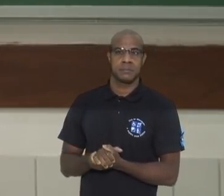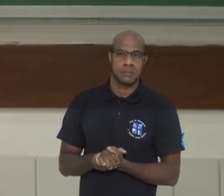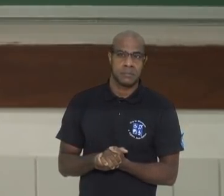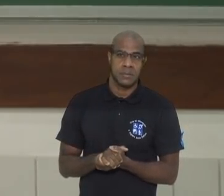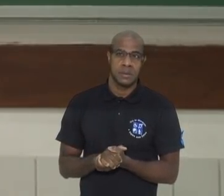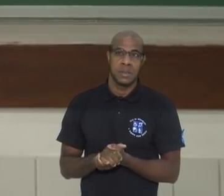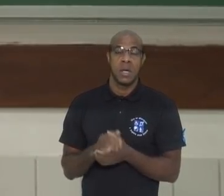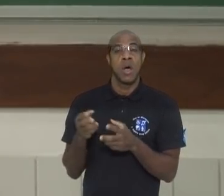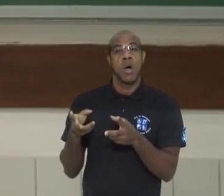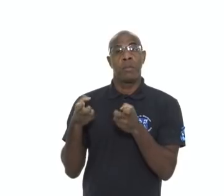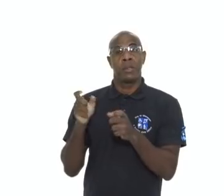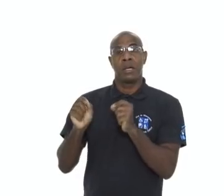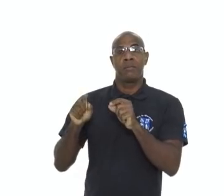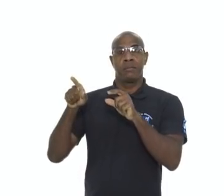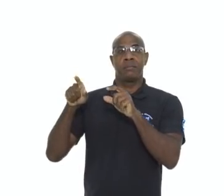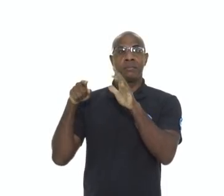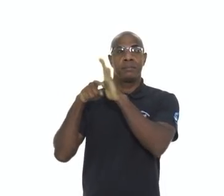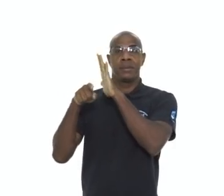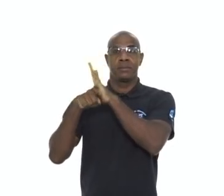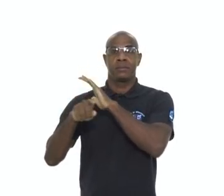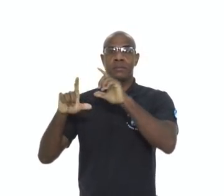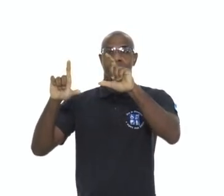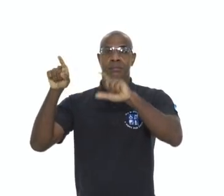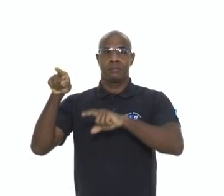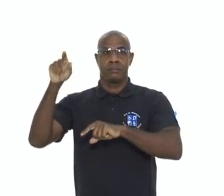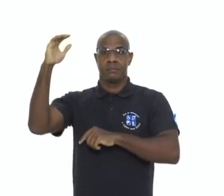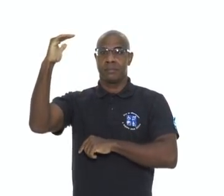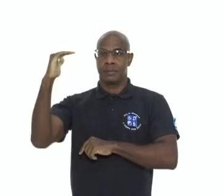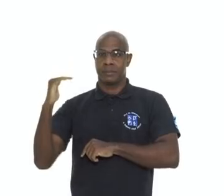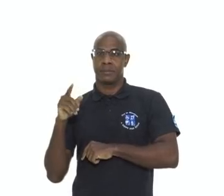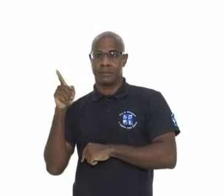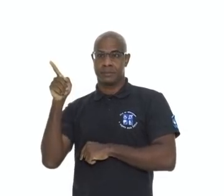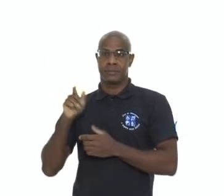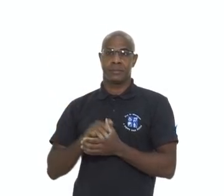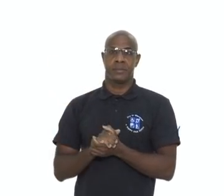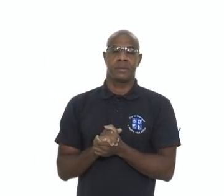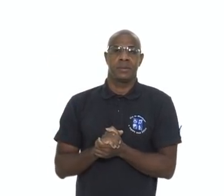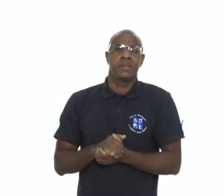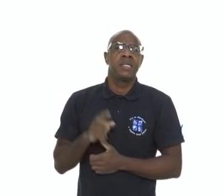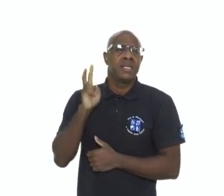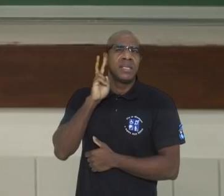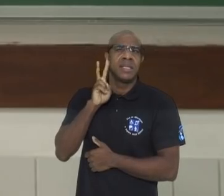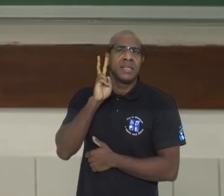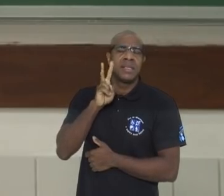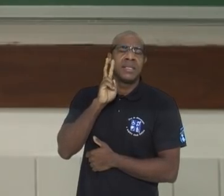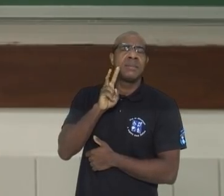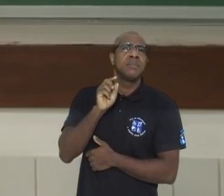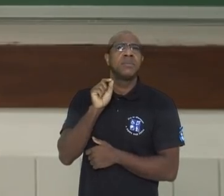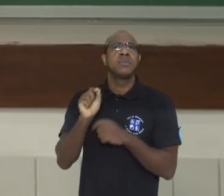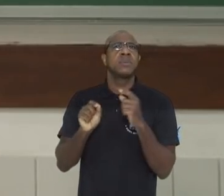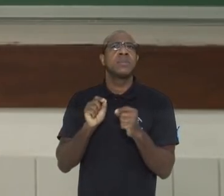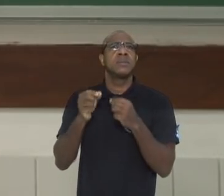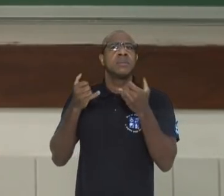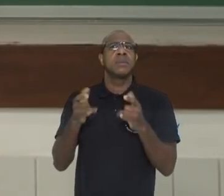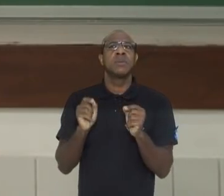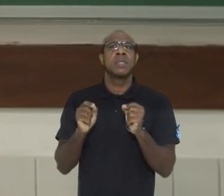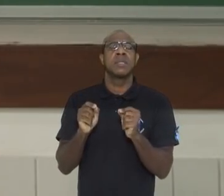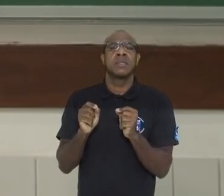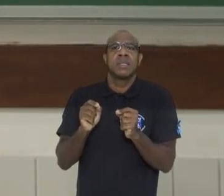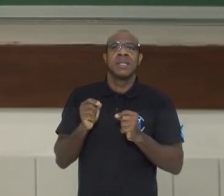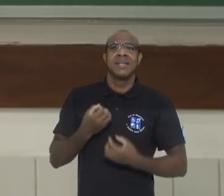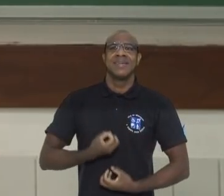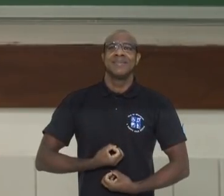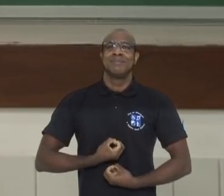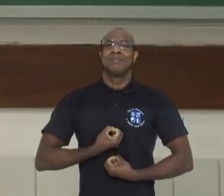Então, observe o nosso quiz aqui. Vamos fazer junto? Vocês se recordam que nós estávamos vendo o classificado